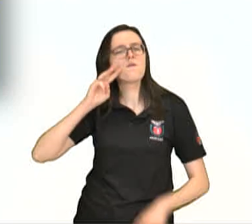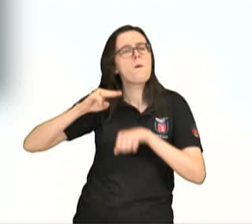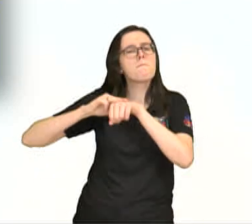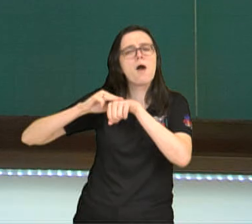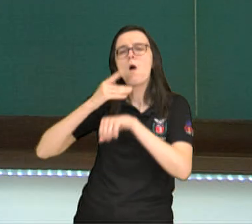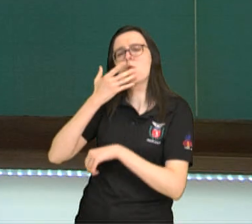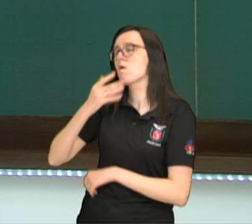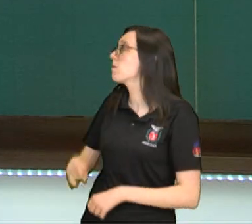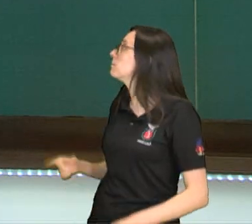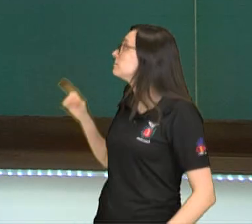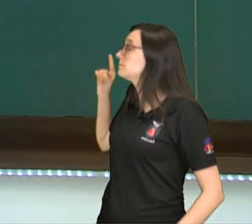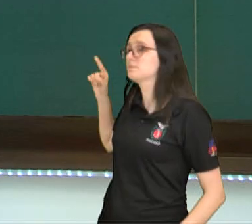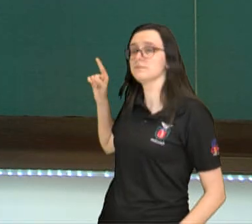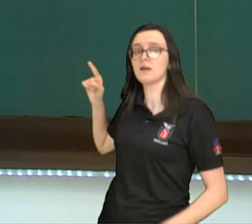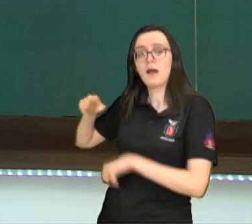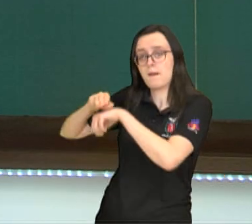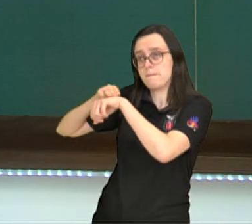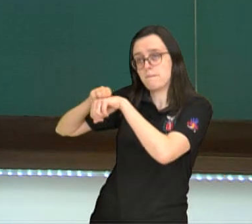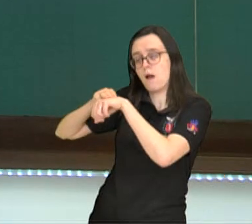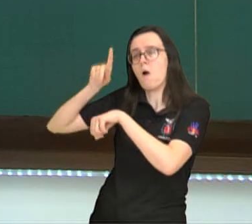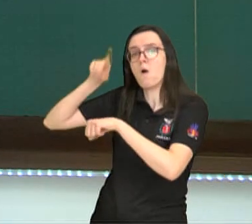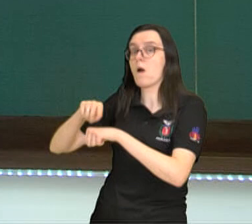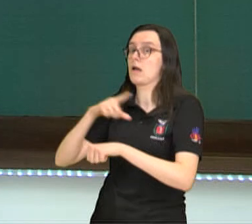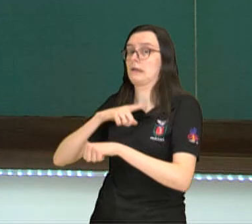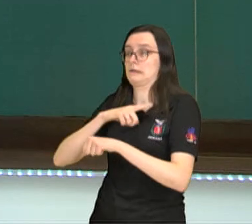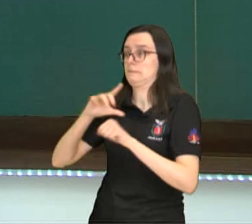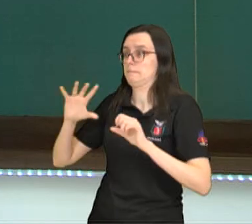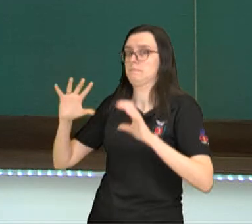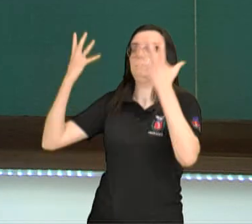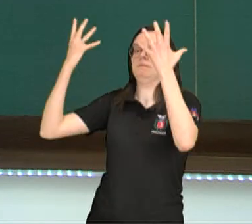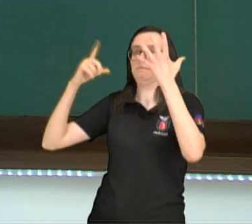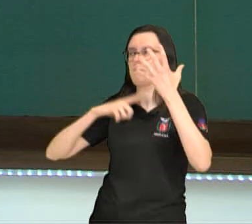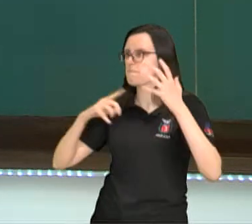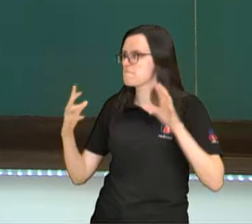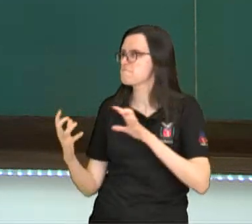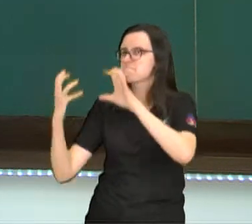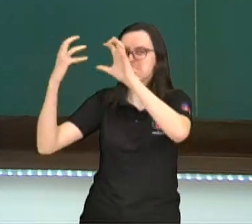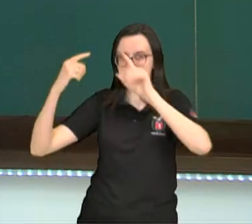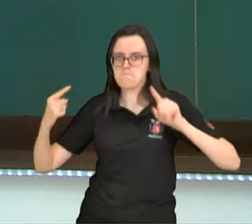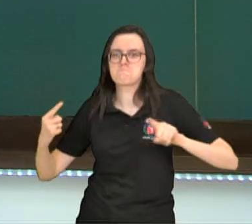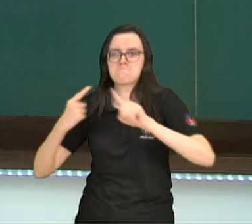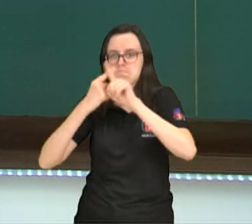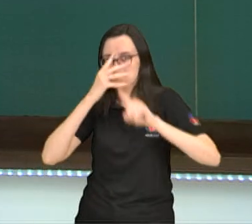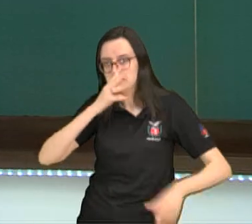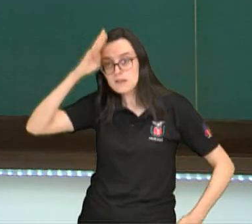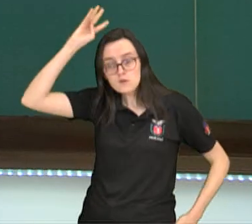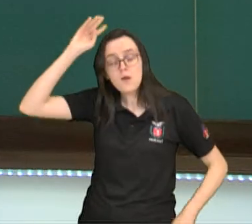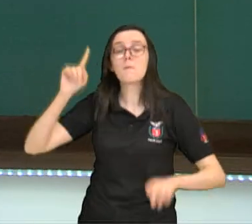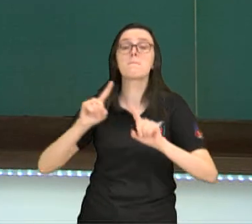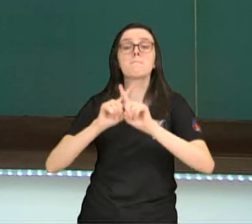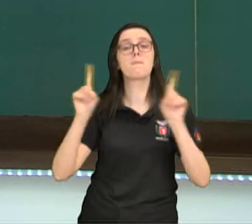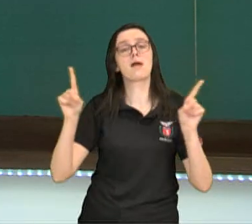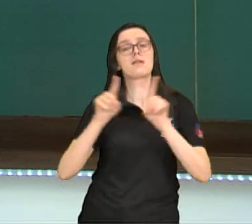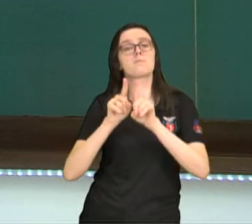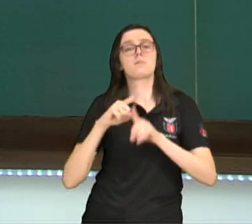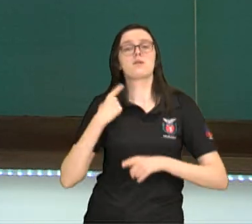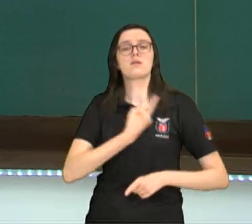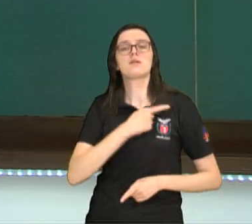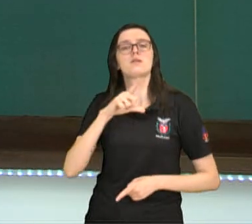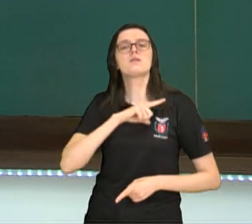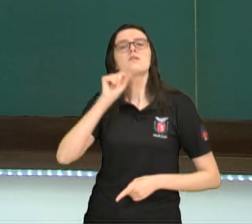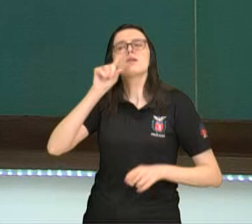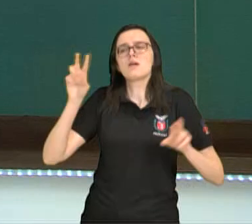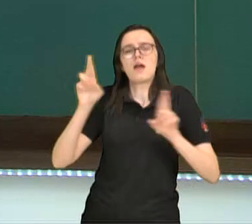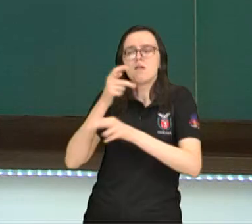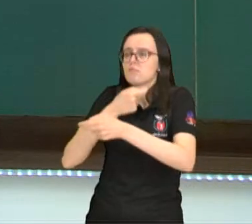ele vai ter conflitos com Roma, tanto bélicos, mas também vamos ter